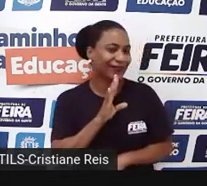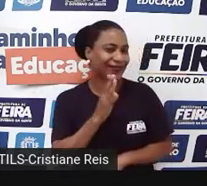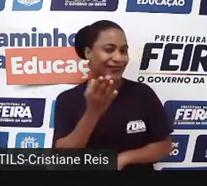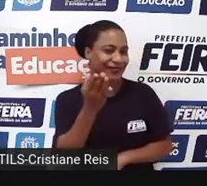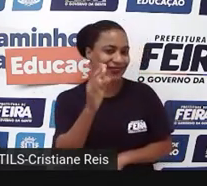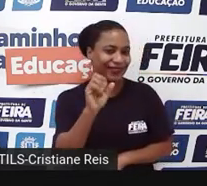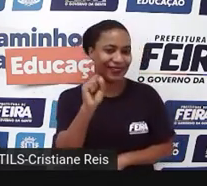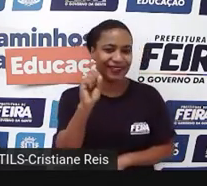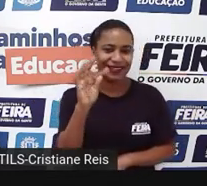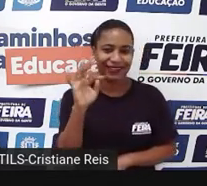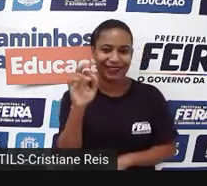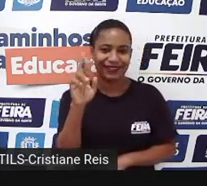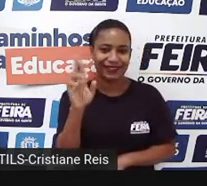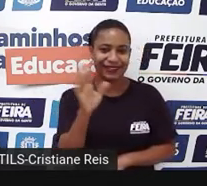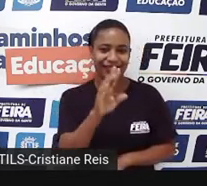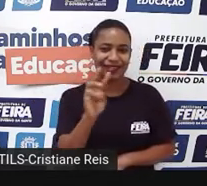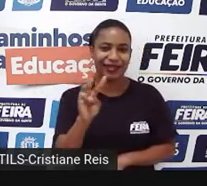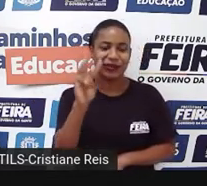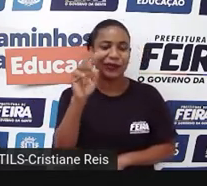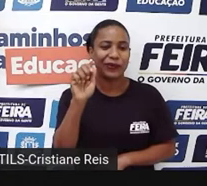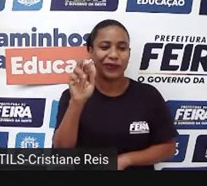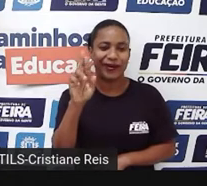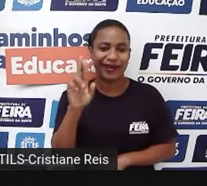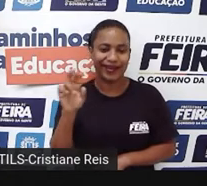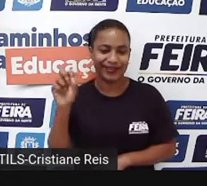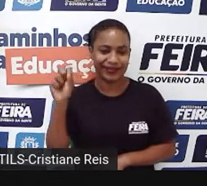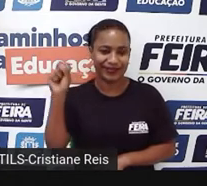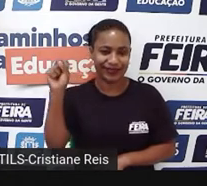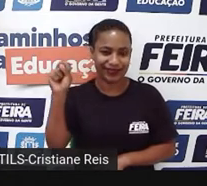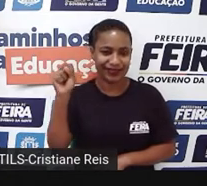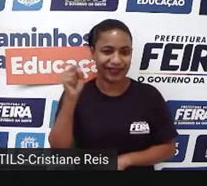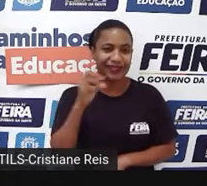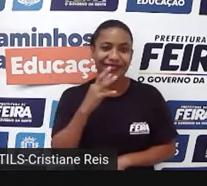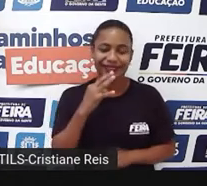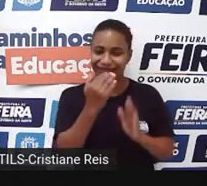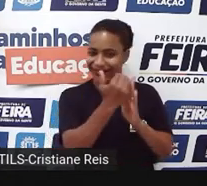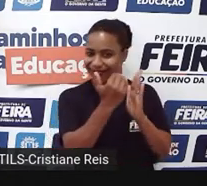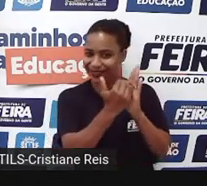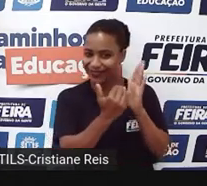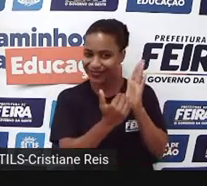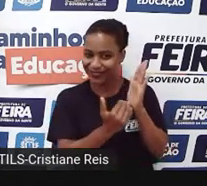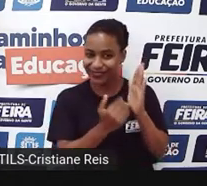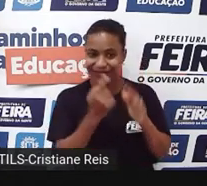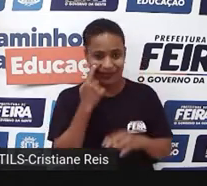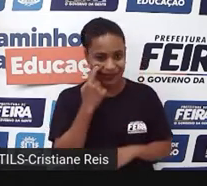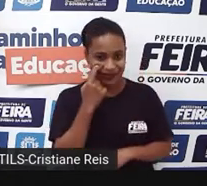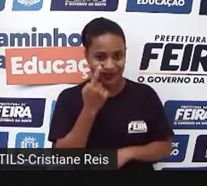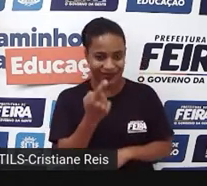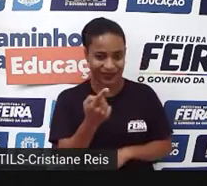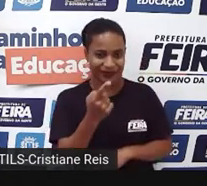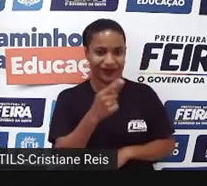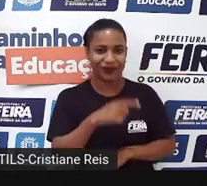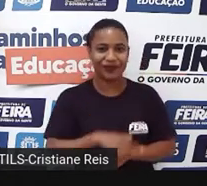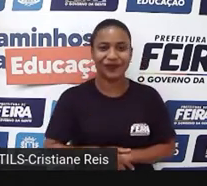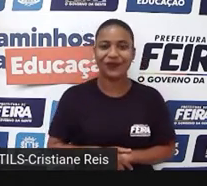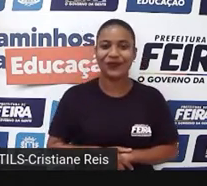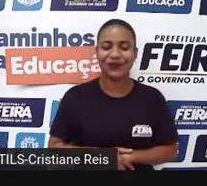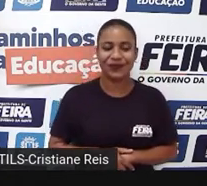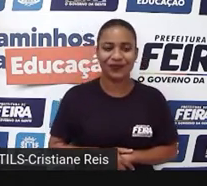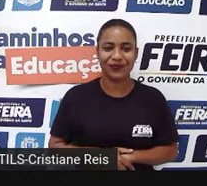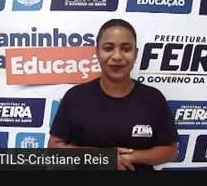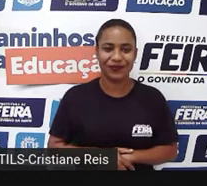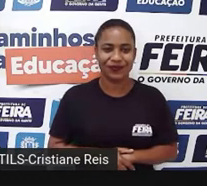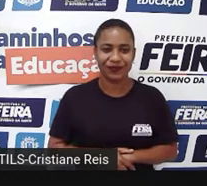conhece Star Wars? Tem até uma série. Vocês assistiram? So, animated film, horror